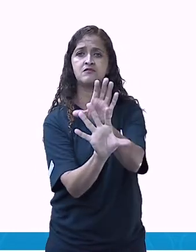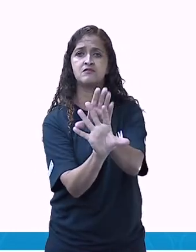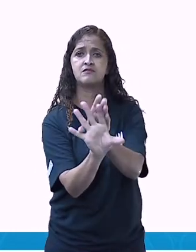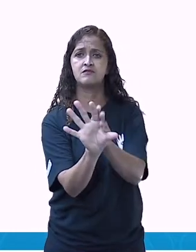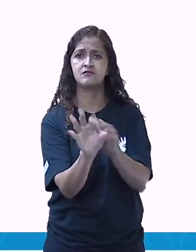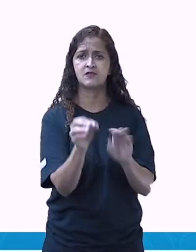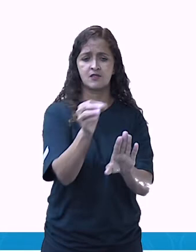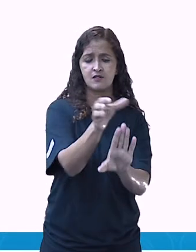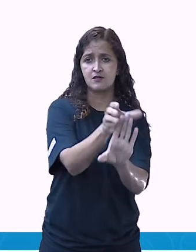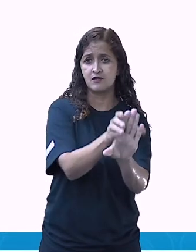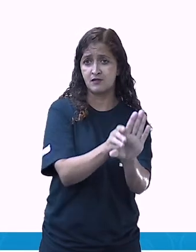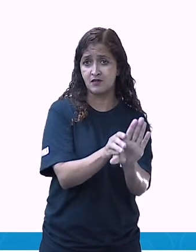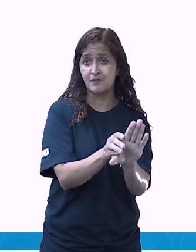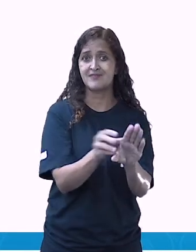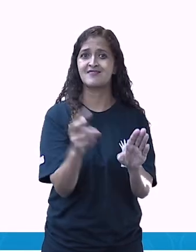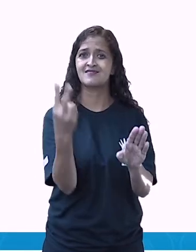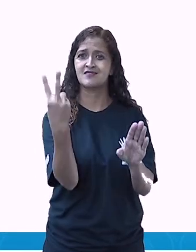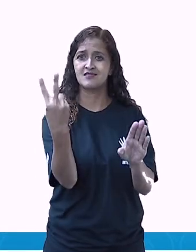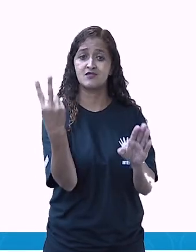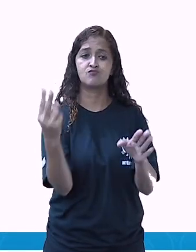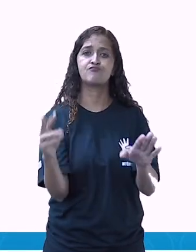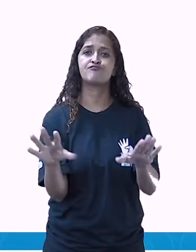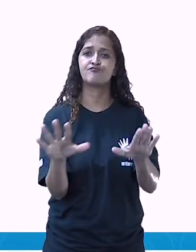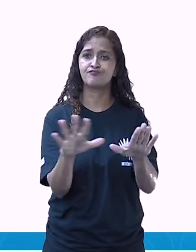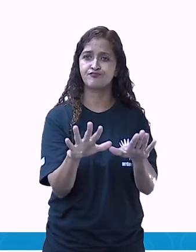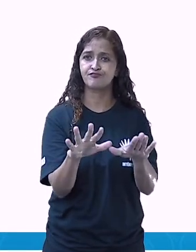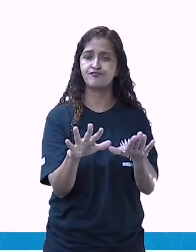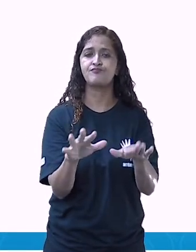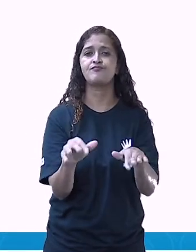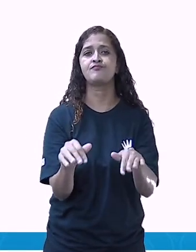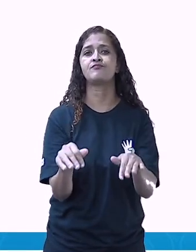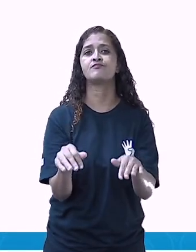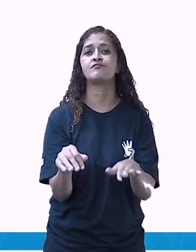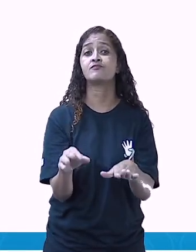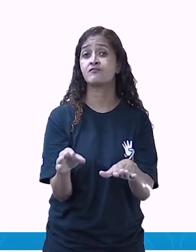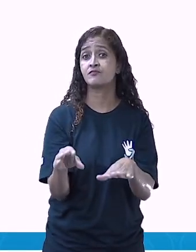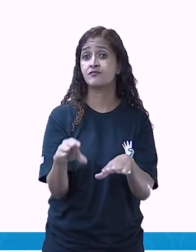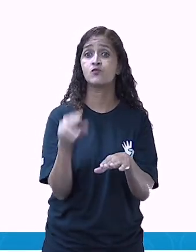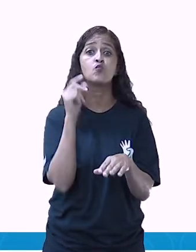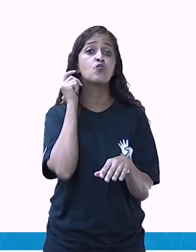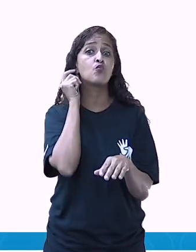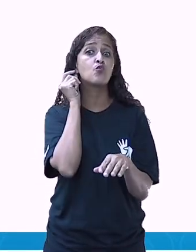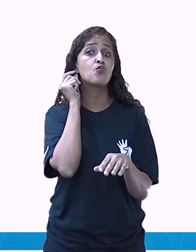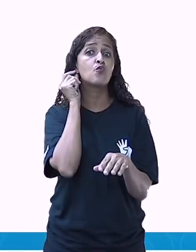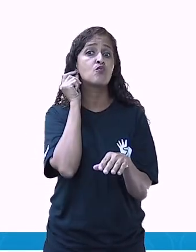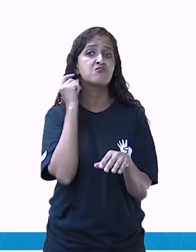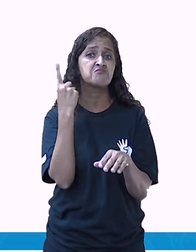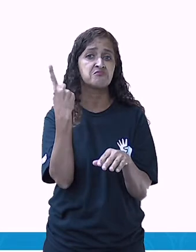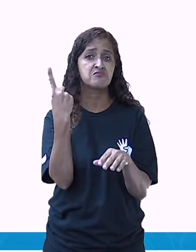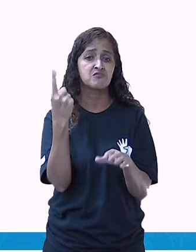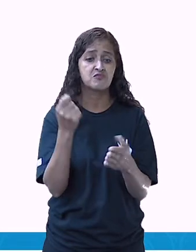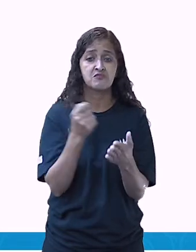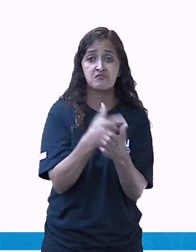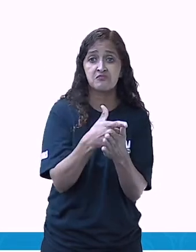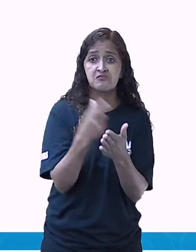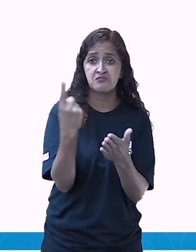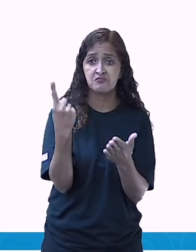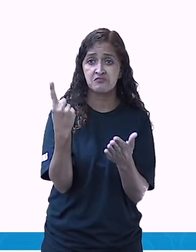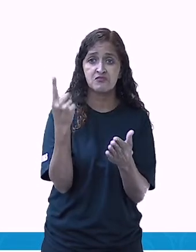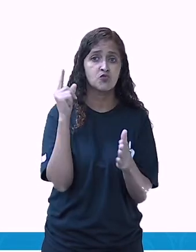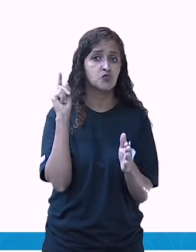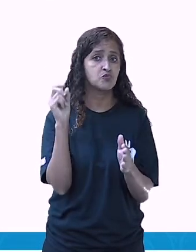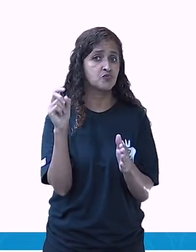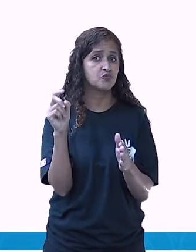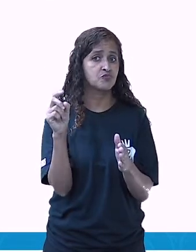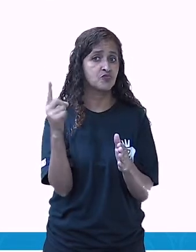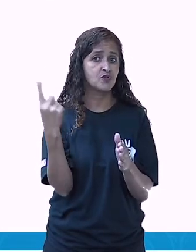de luvas, são os pares de sapatos. E os brincos? Você consegue comprar um